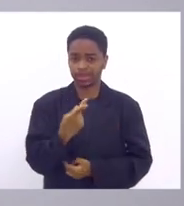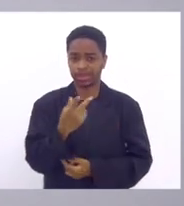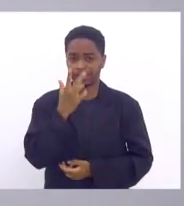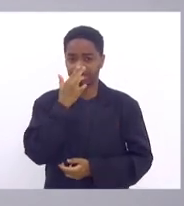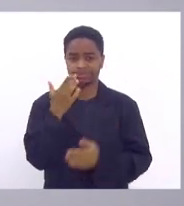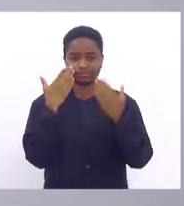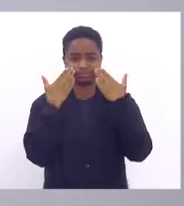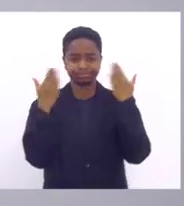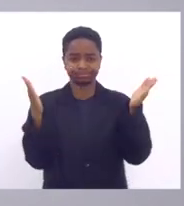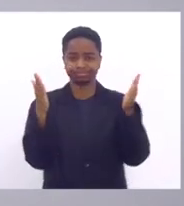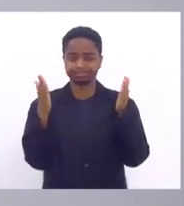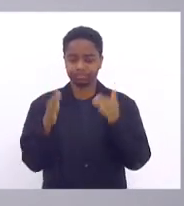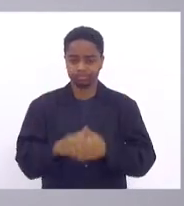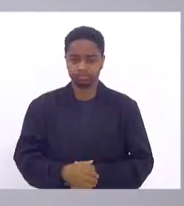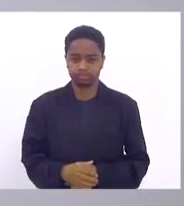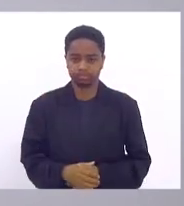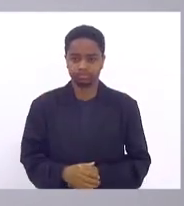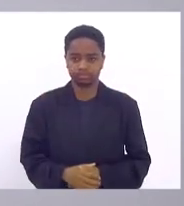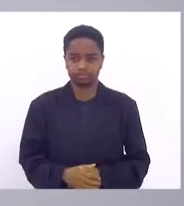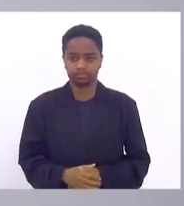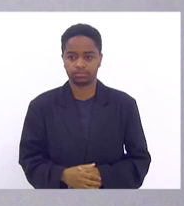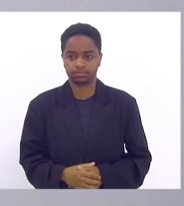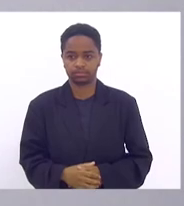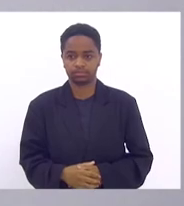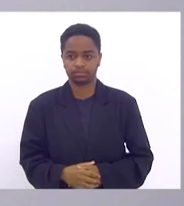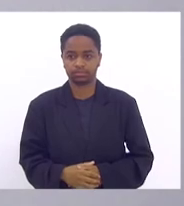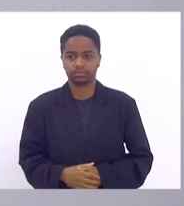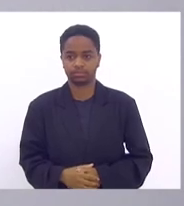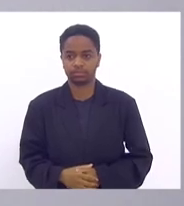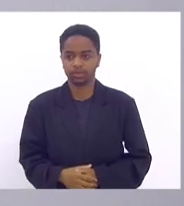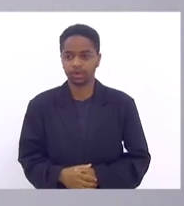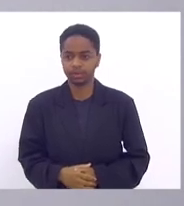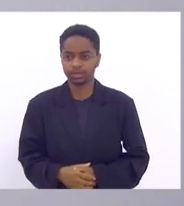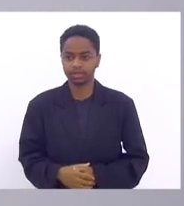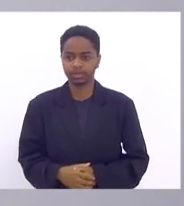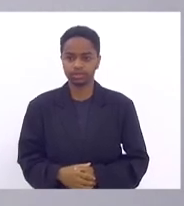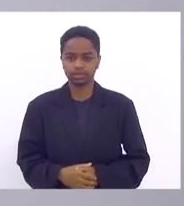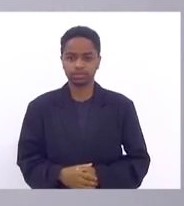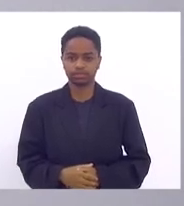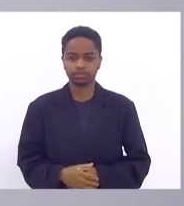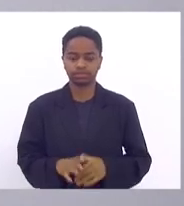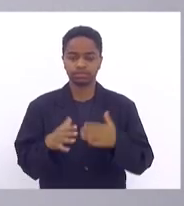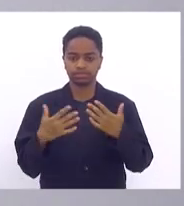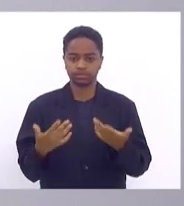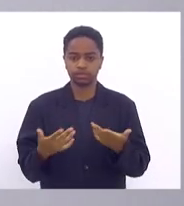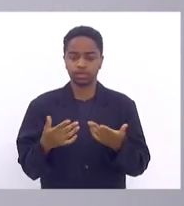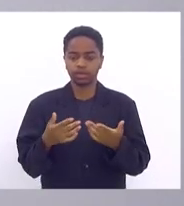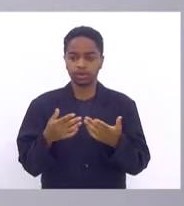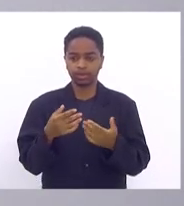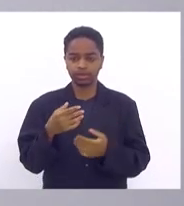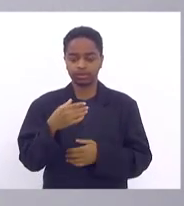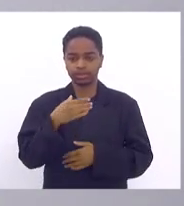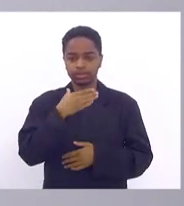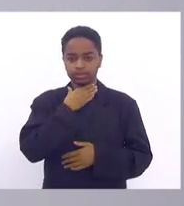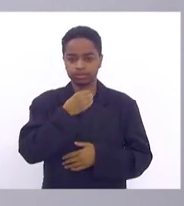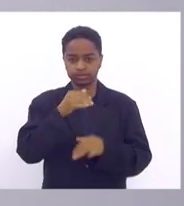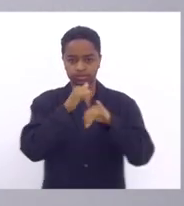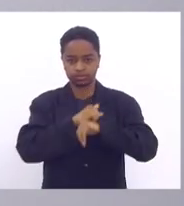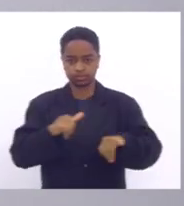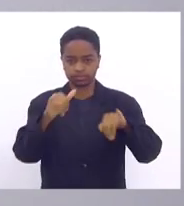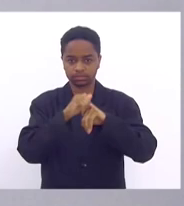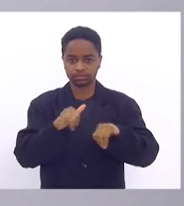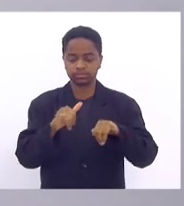público do que o público né E esse combate das fake News é preciso ser tratado de